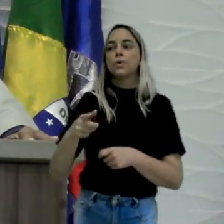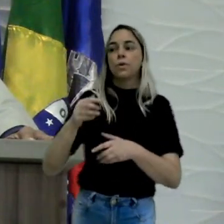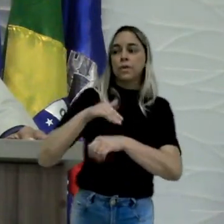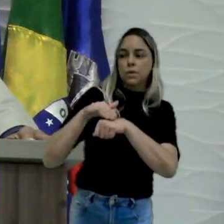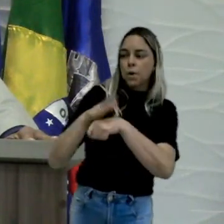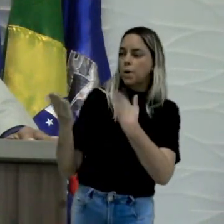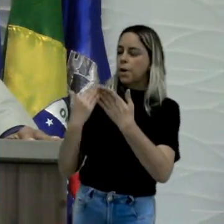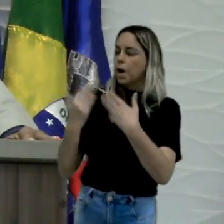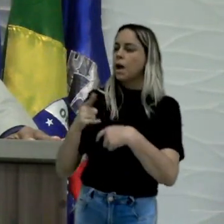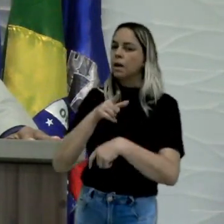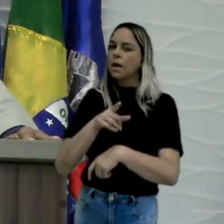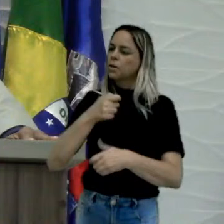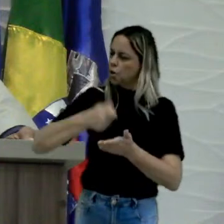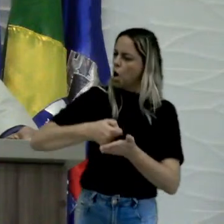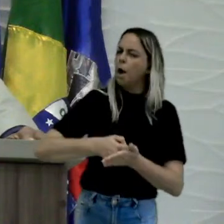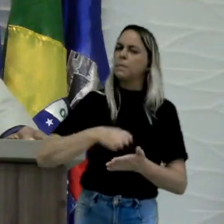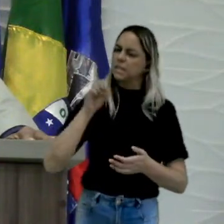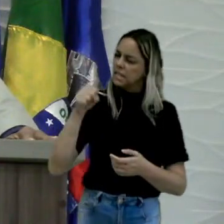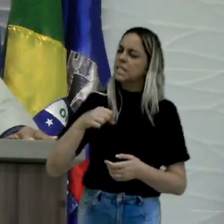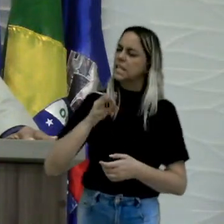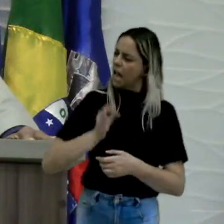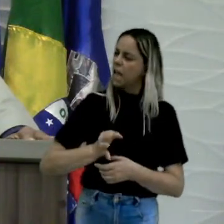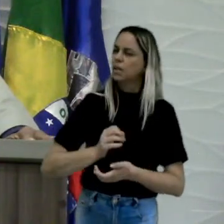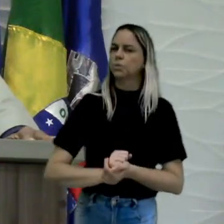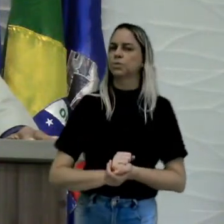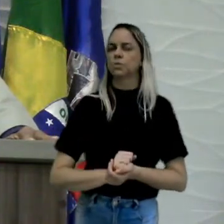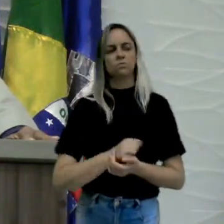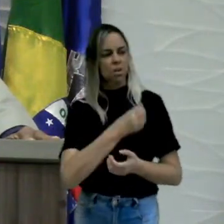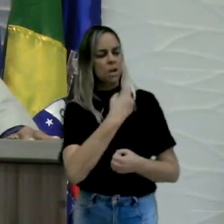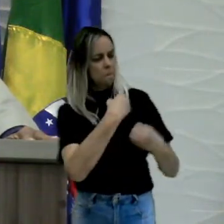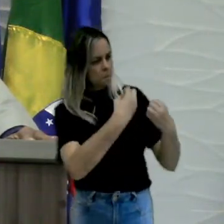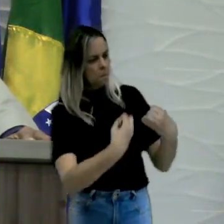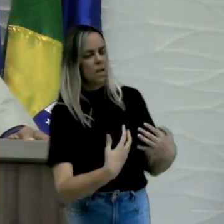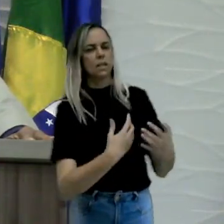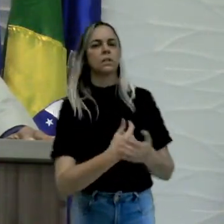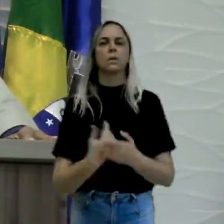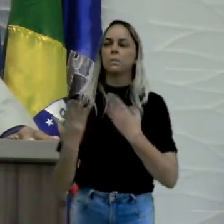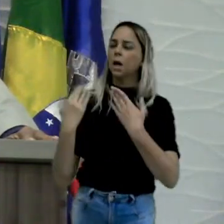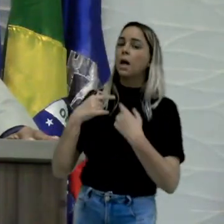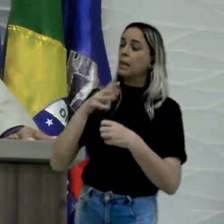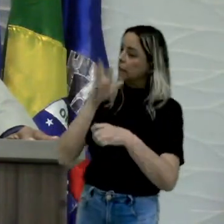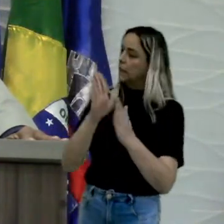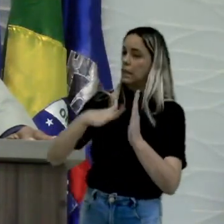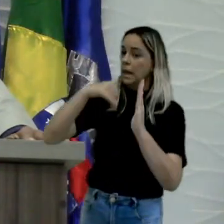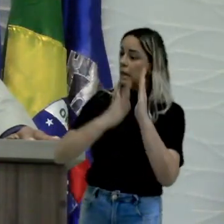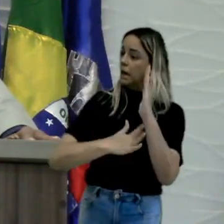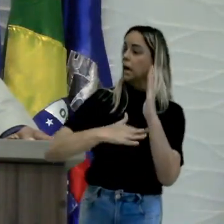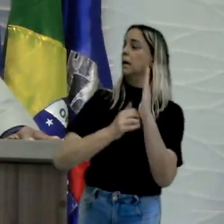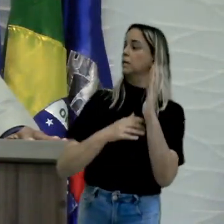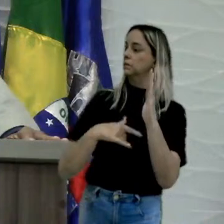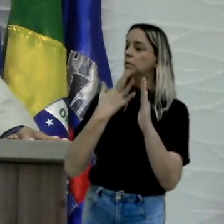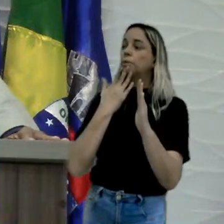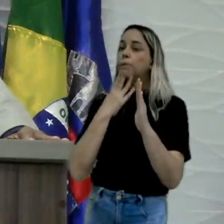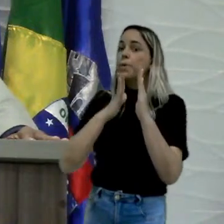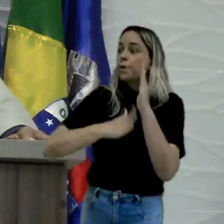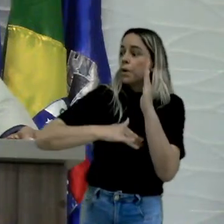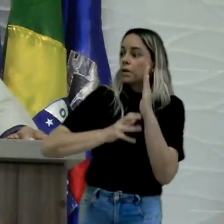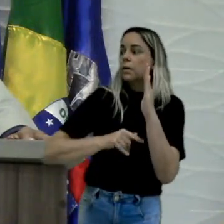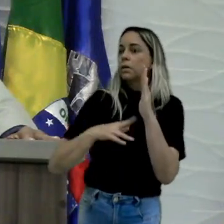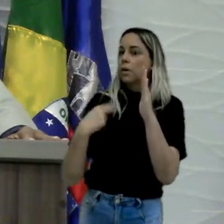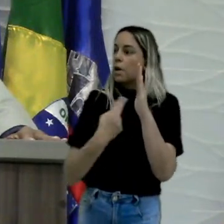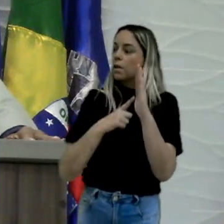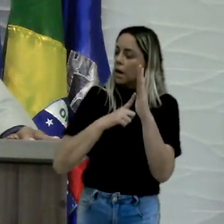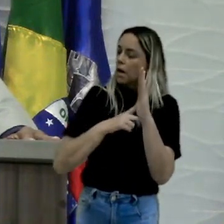você está no direito seu, você ganha para isso, e ele não está me explicando. A gente está pedindo tinta, que a gente vai tintar, a gente vai pôr mármore aqui, a gente já está com a